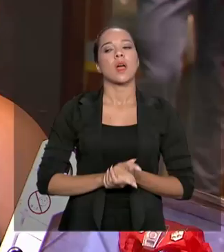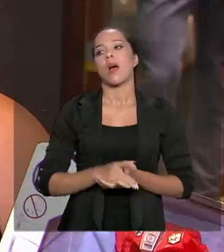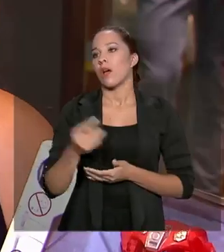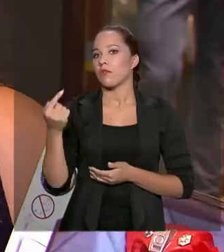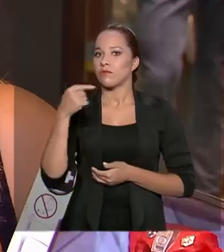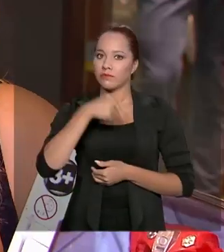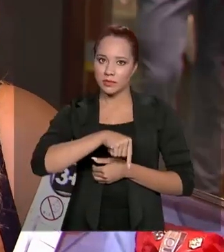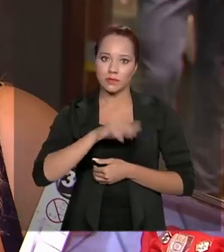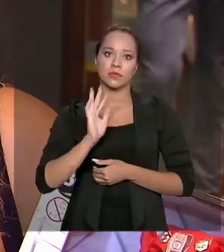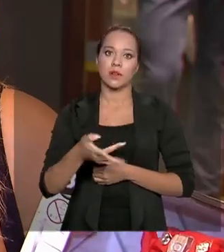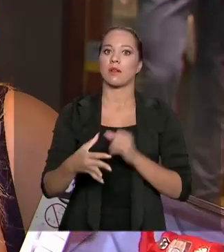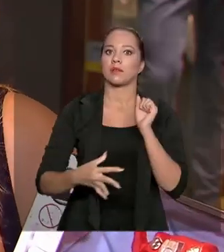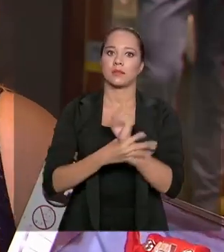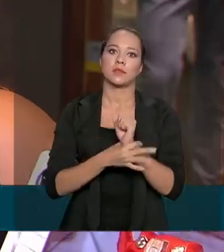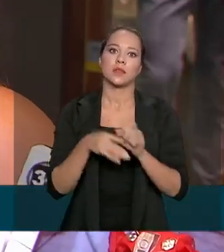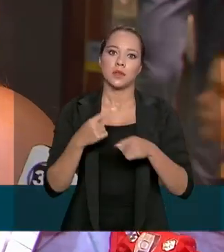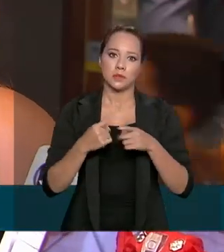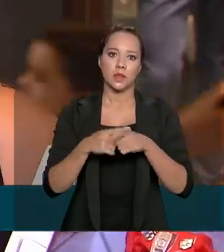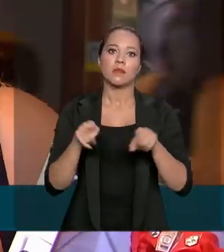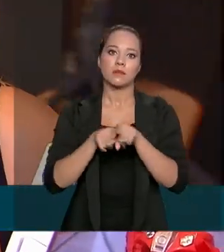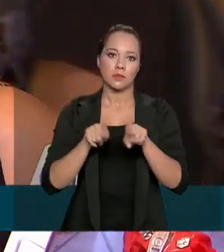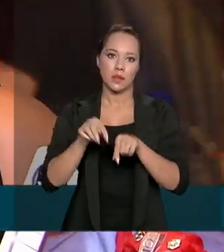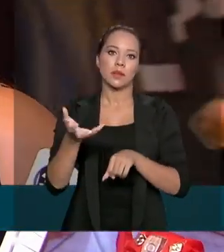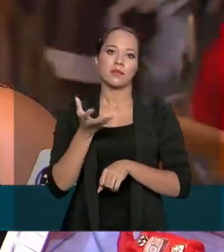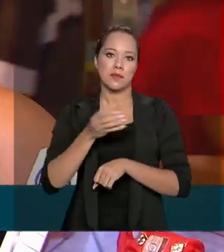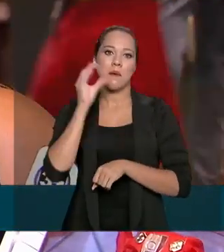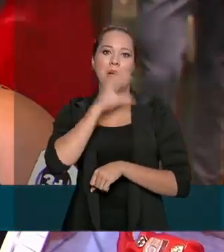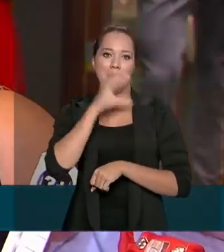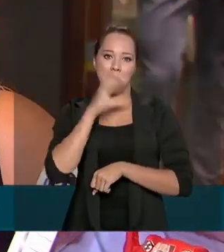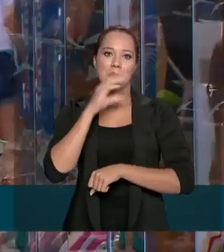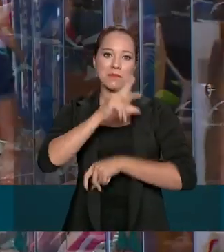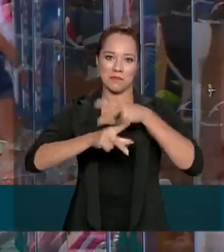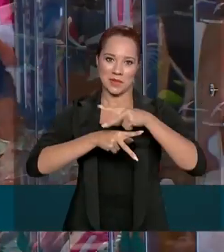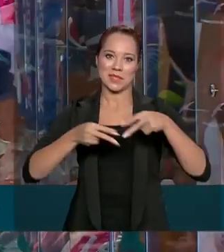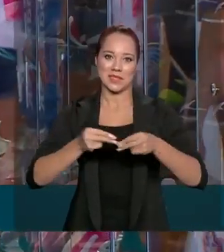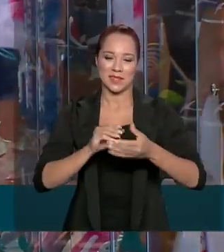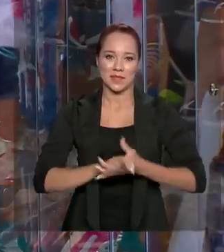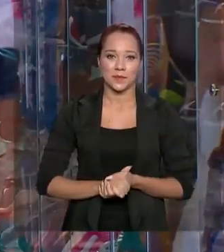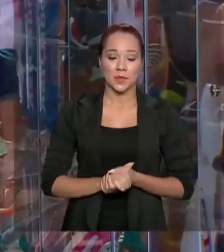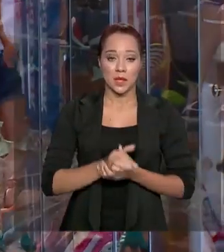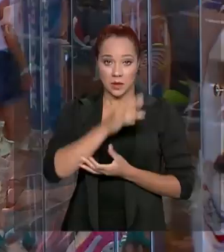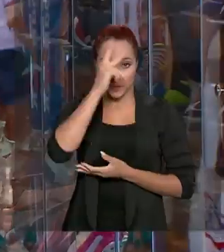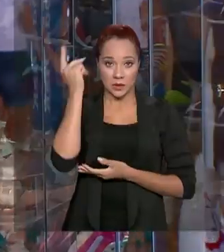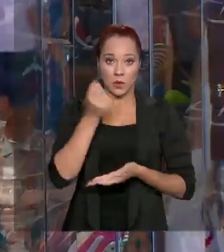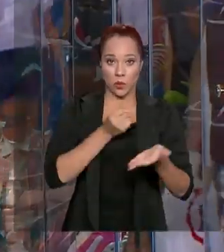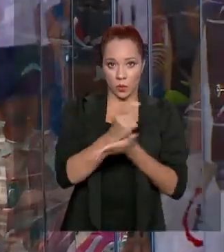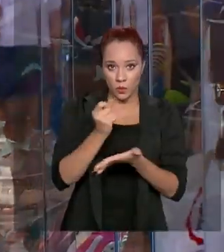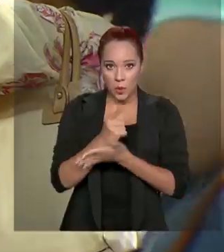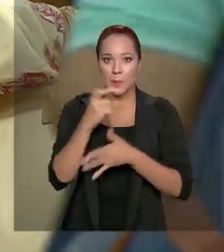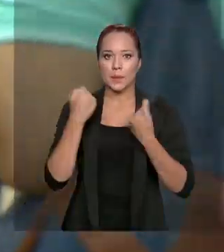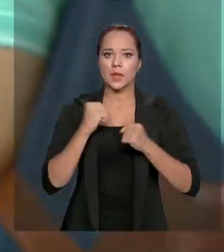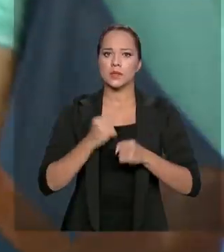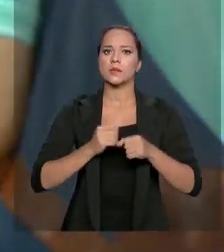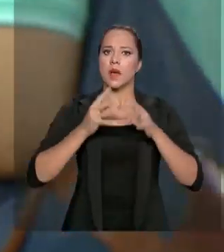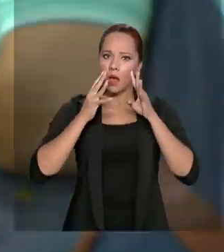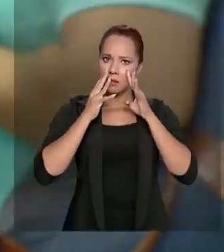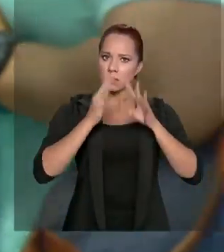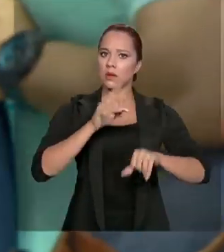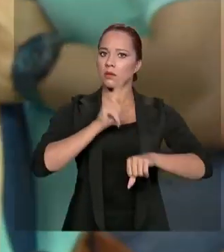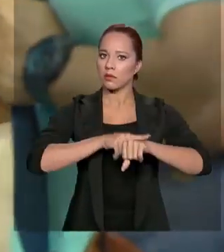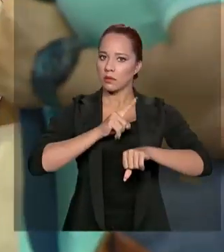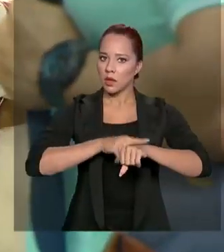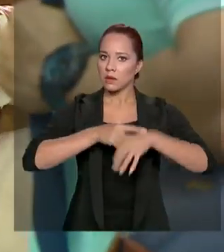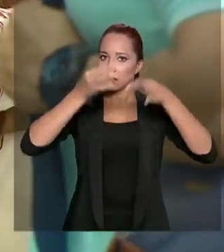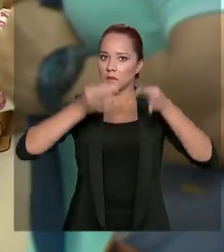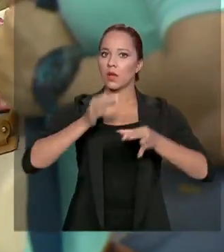garante logo, porque também ele estava querendo logo o presente dele. O consumidor deve mesmo ficar atento aos prazos de